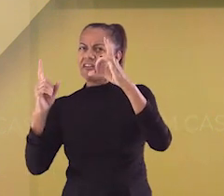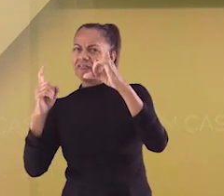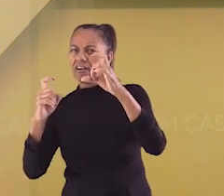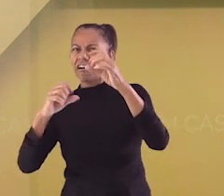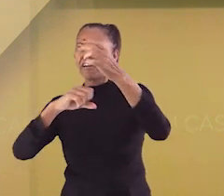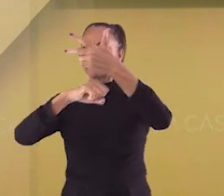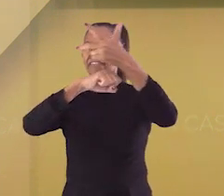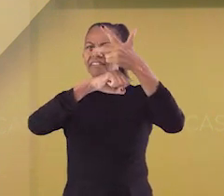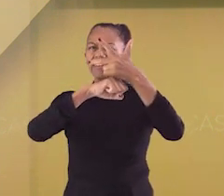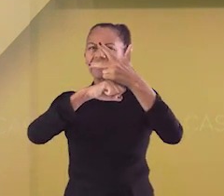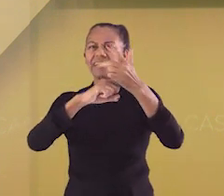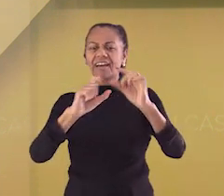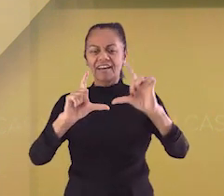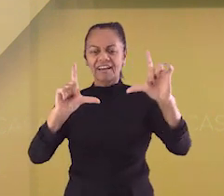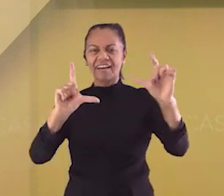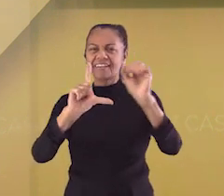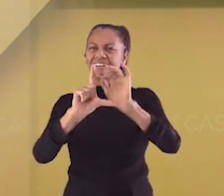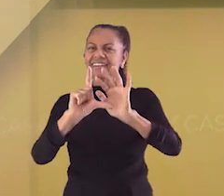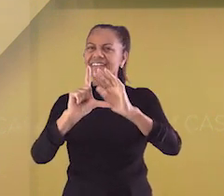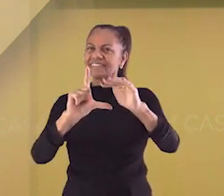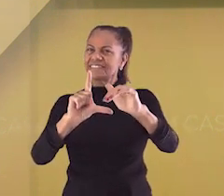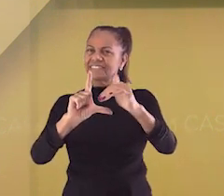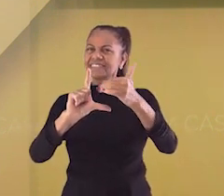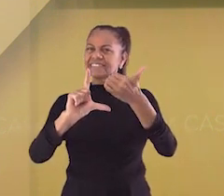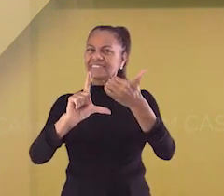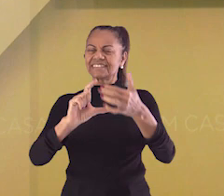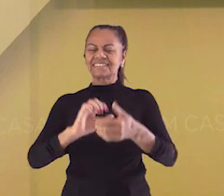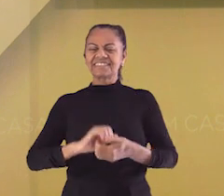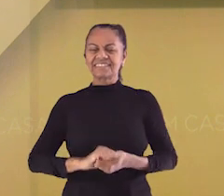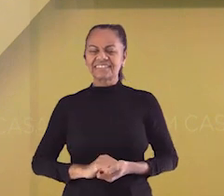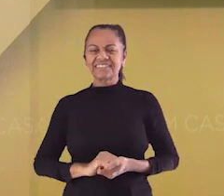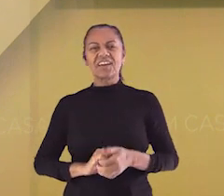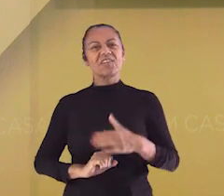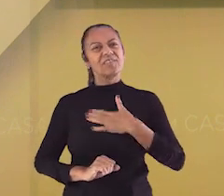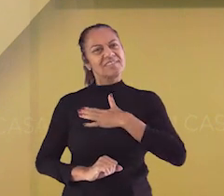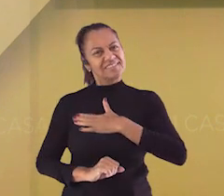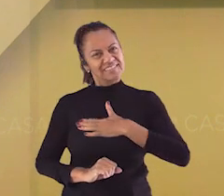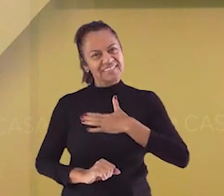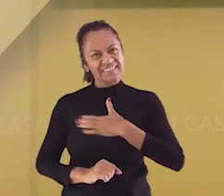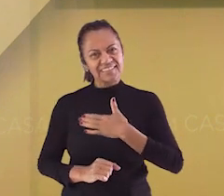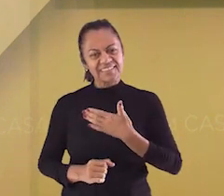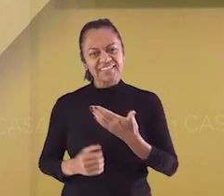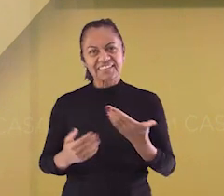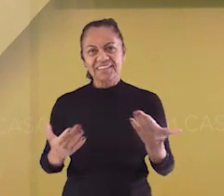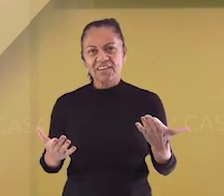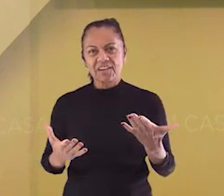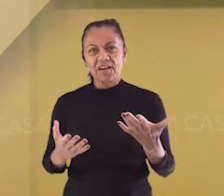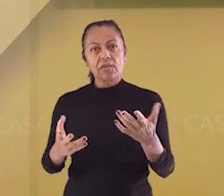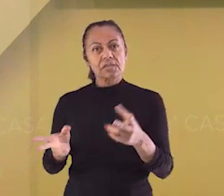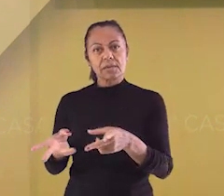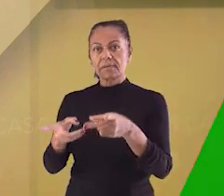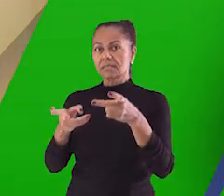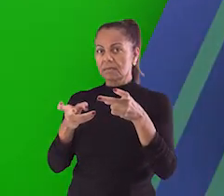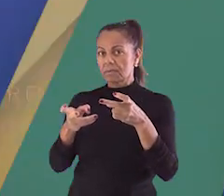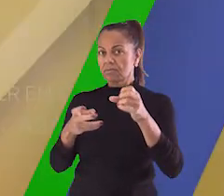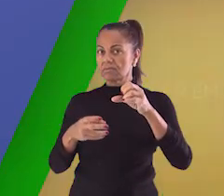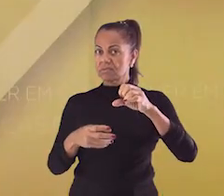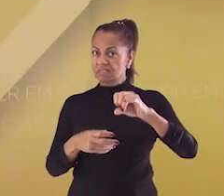envie imagens para a gente no QR Code que aparece na sua tela para a gente ver se deu tudo certo.